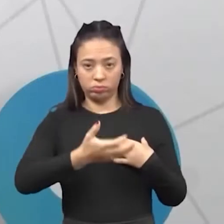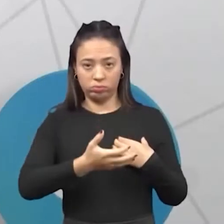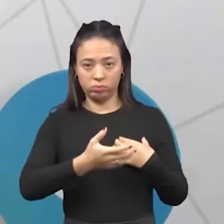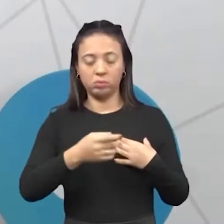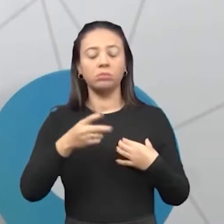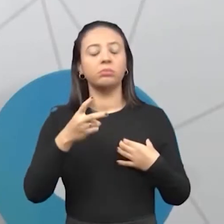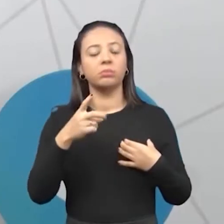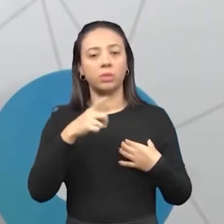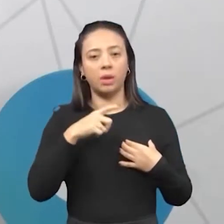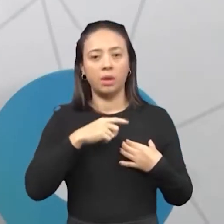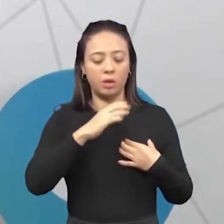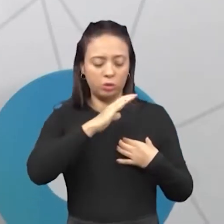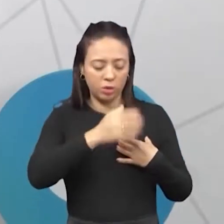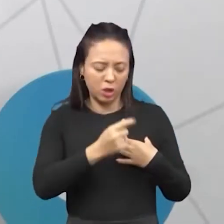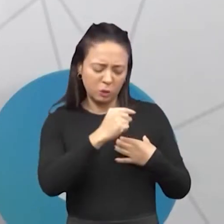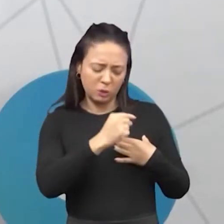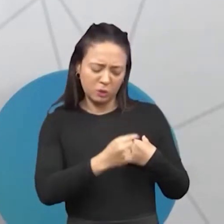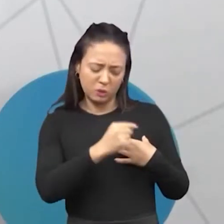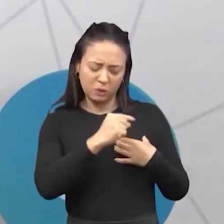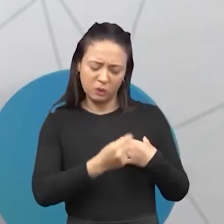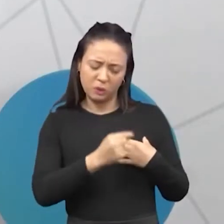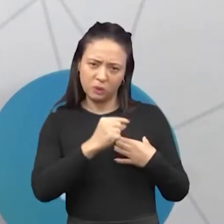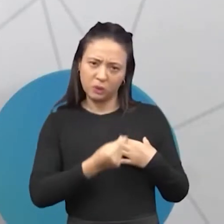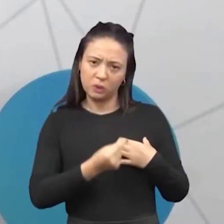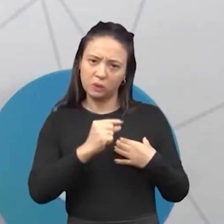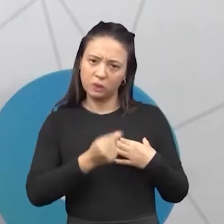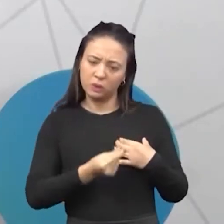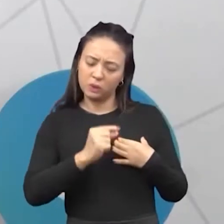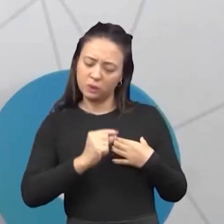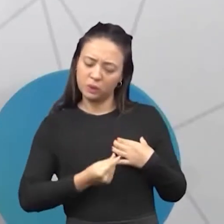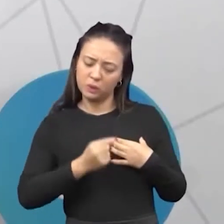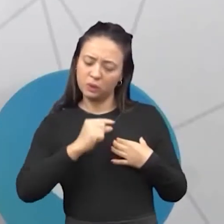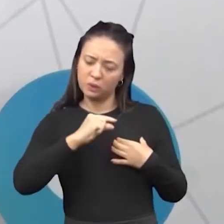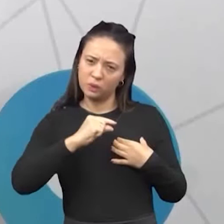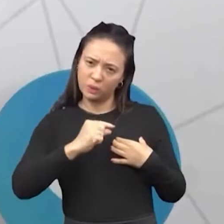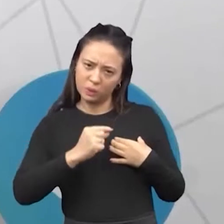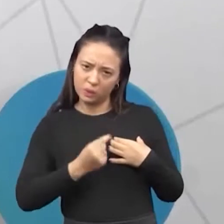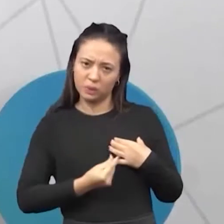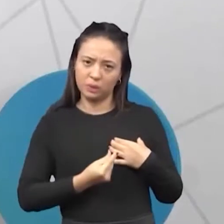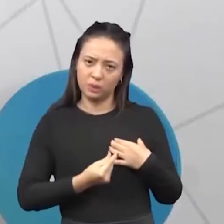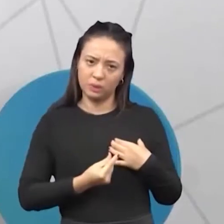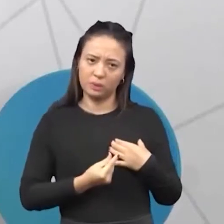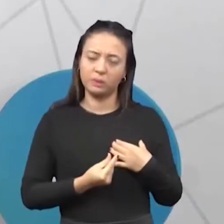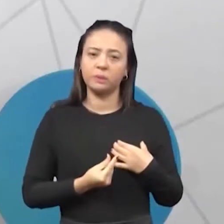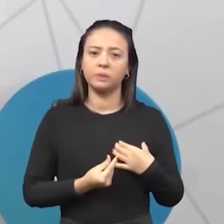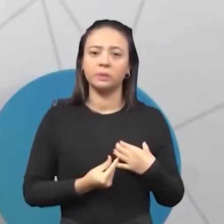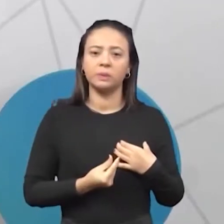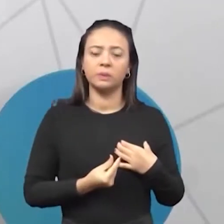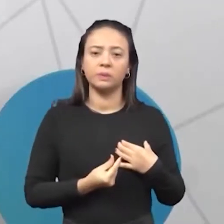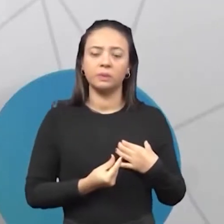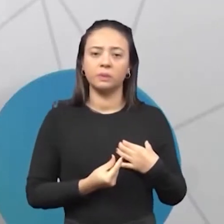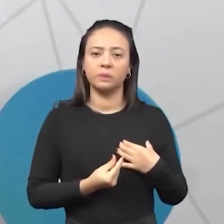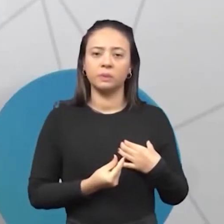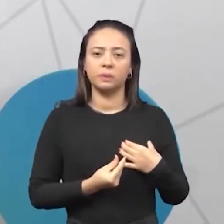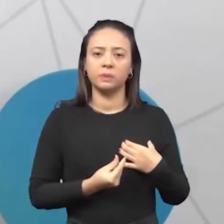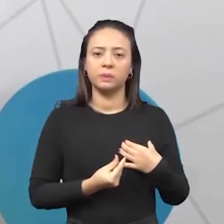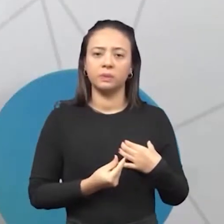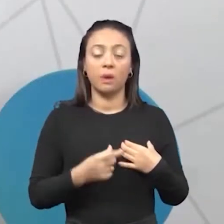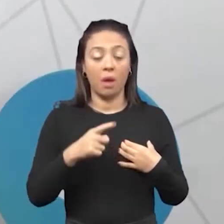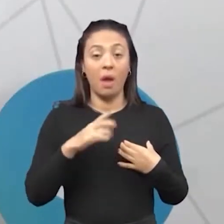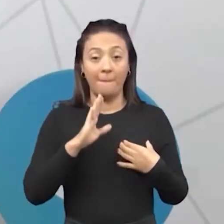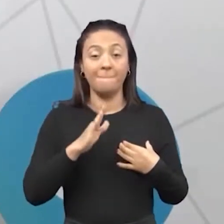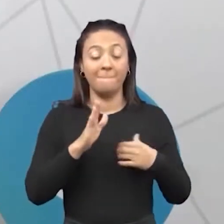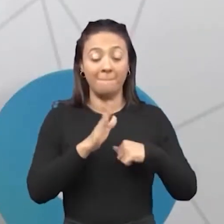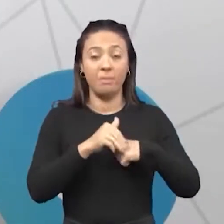por tecido estriado cardíaco. Então, é uma camada muscular e ela tem uma